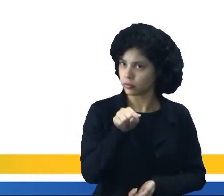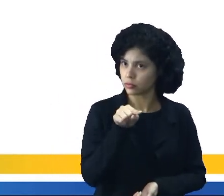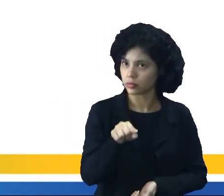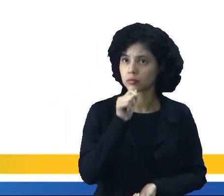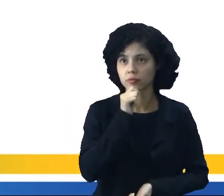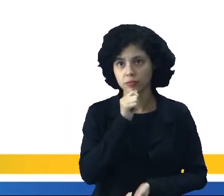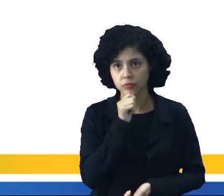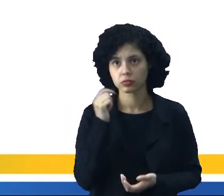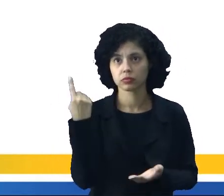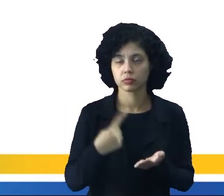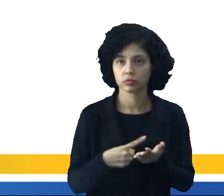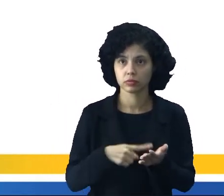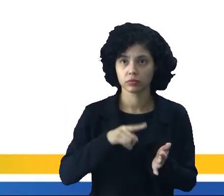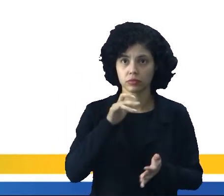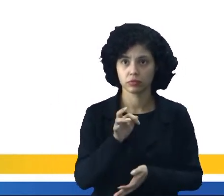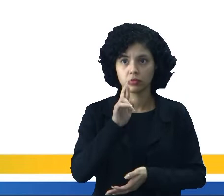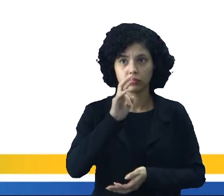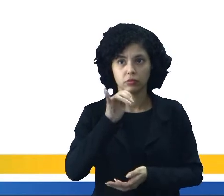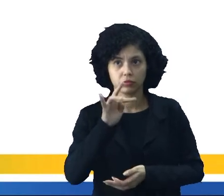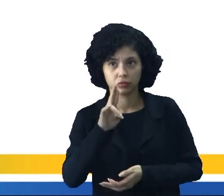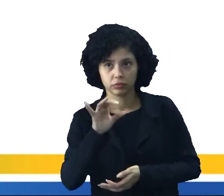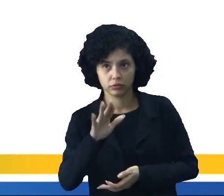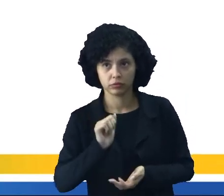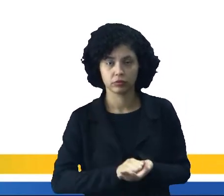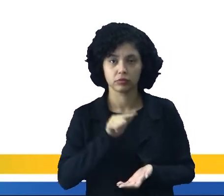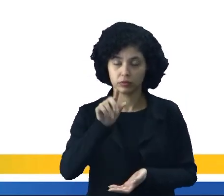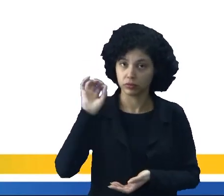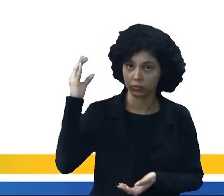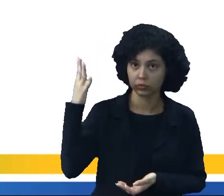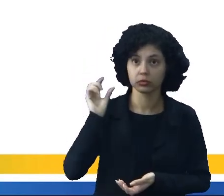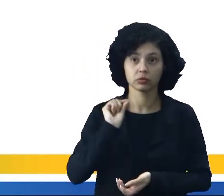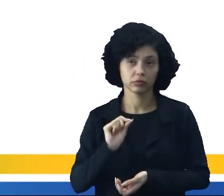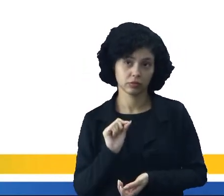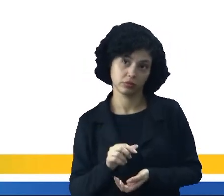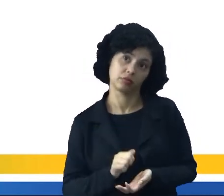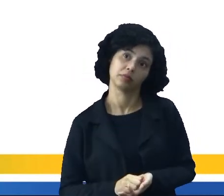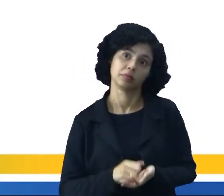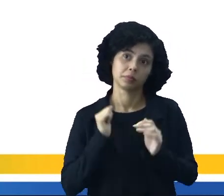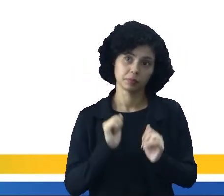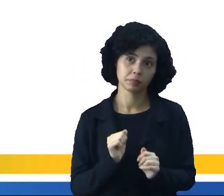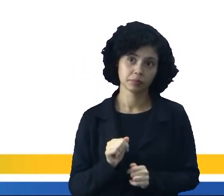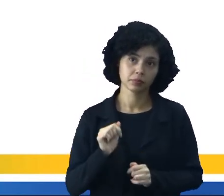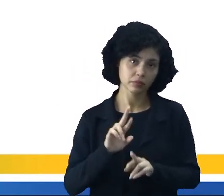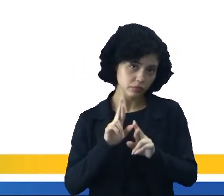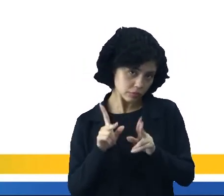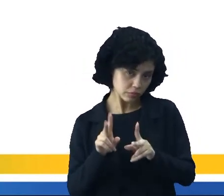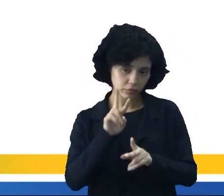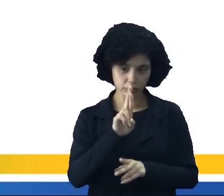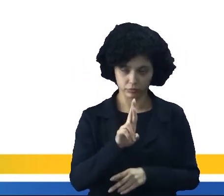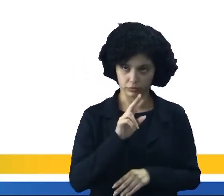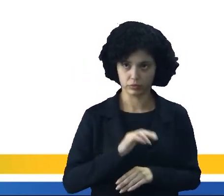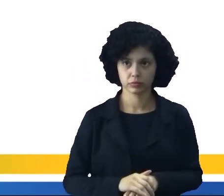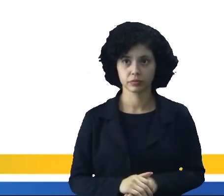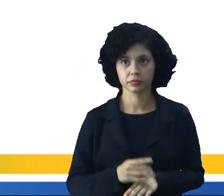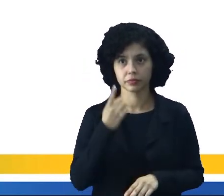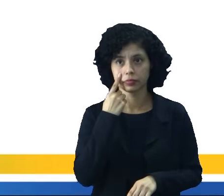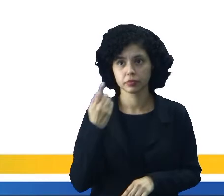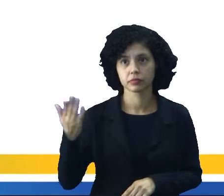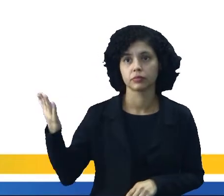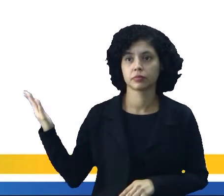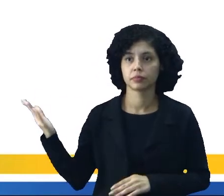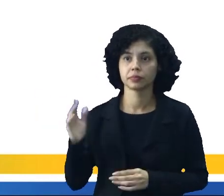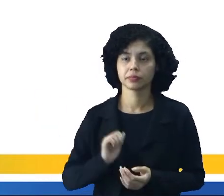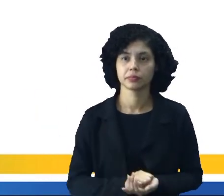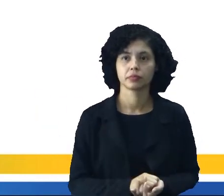denominadas concêntricas nesse caso elas podem ter raios de tamanhos diferentes Observe